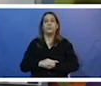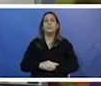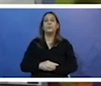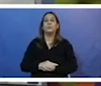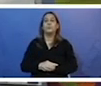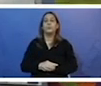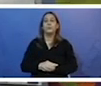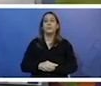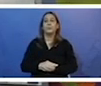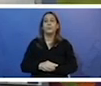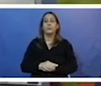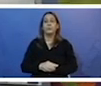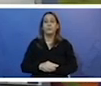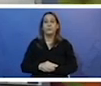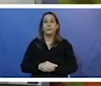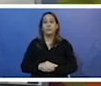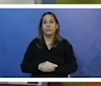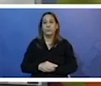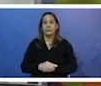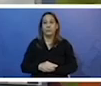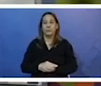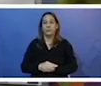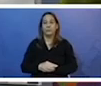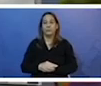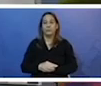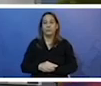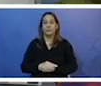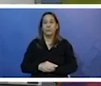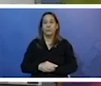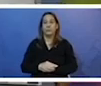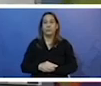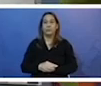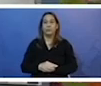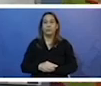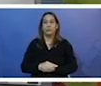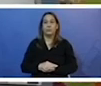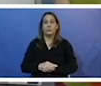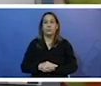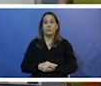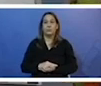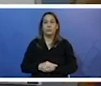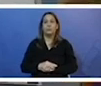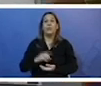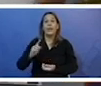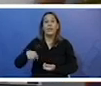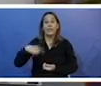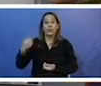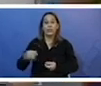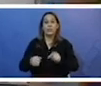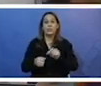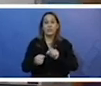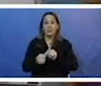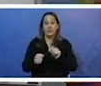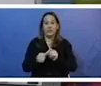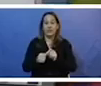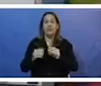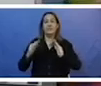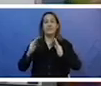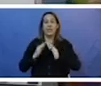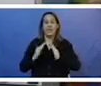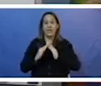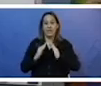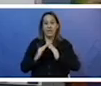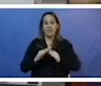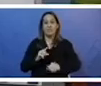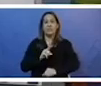Sapoti, divertir, sentir, certo? Aí você completa a rima depois sozinho. Se não